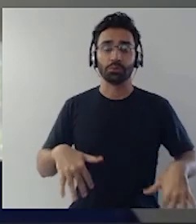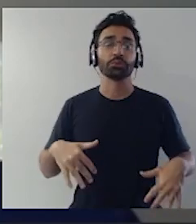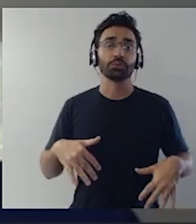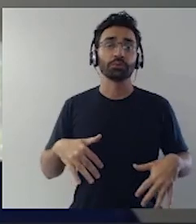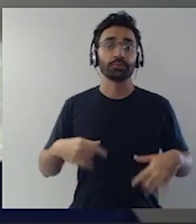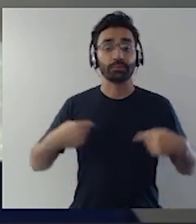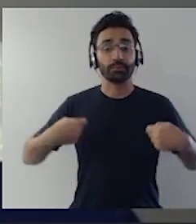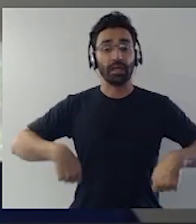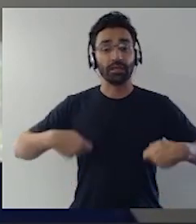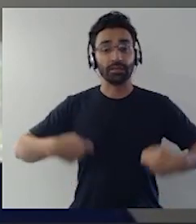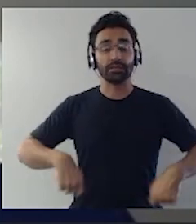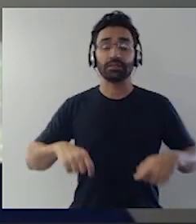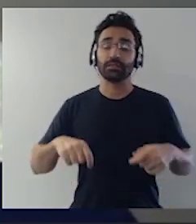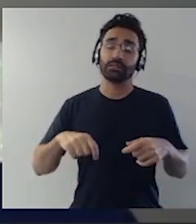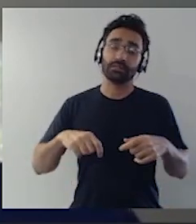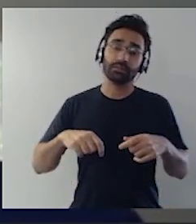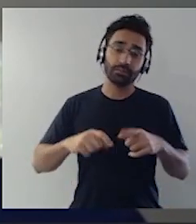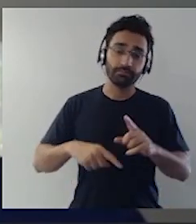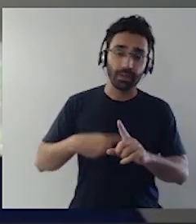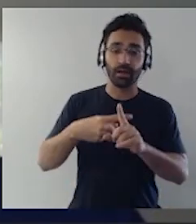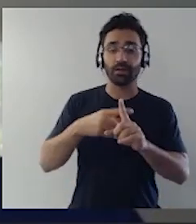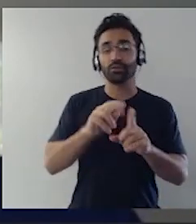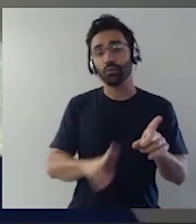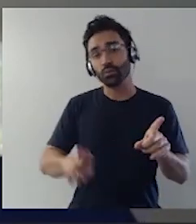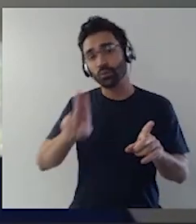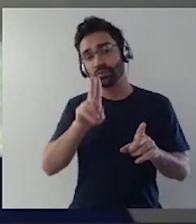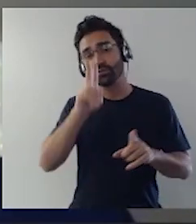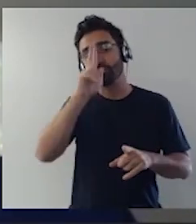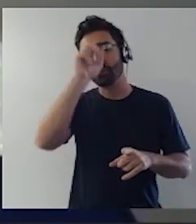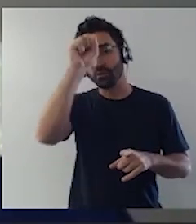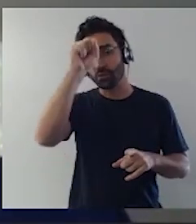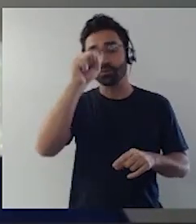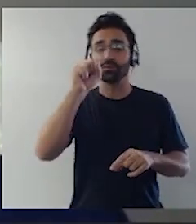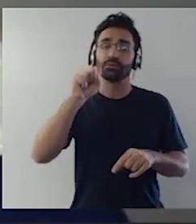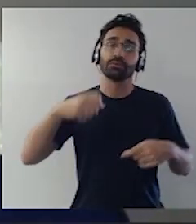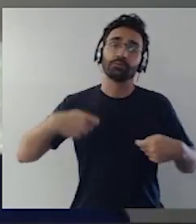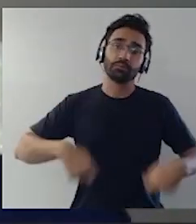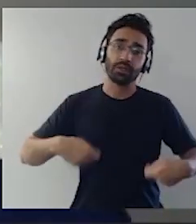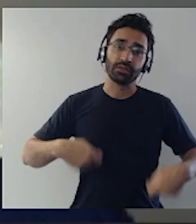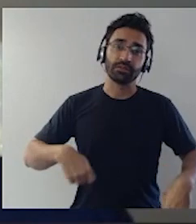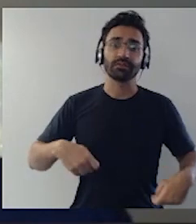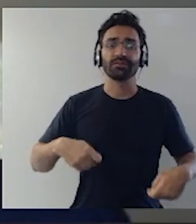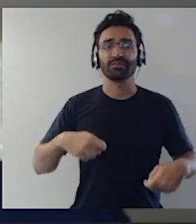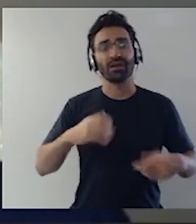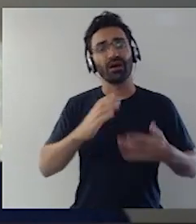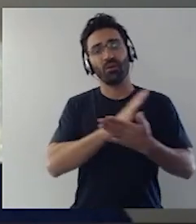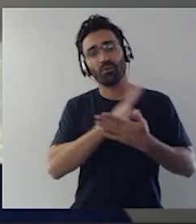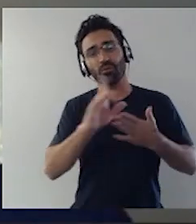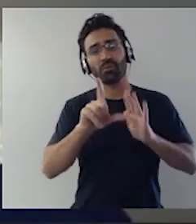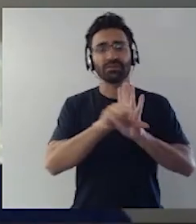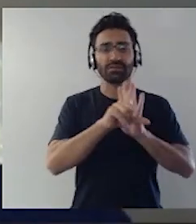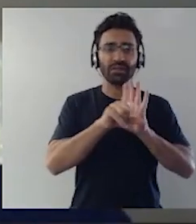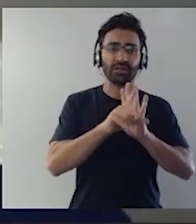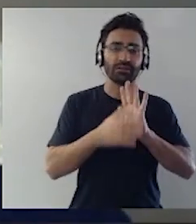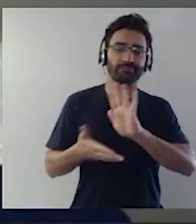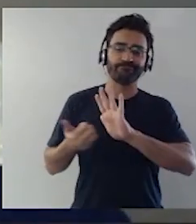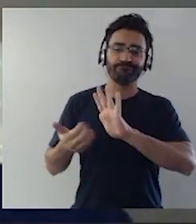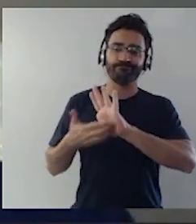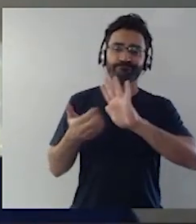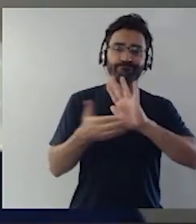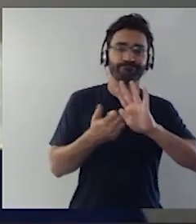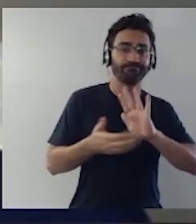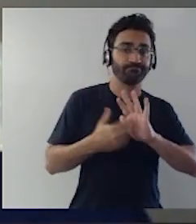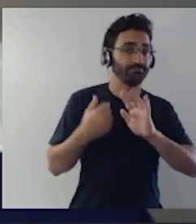necessidade de medidas de coerção, de força e, de algum modo, de maior deslegalização em certas atividades da administração